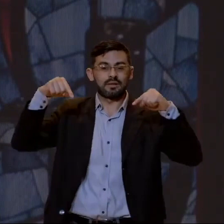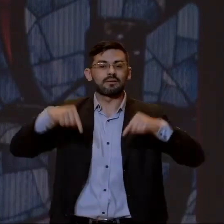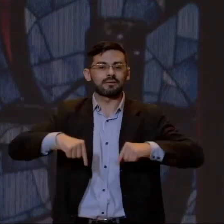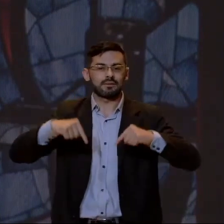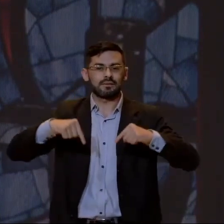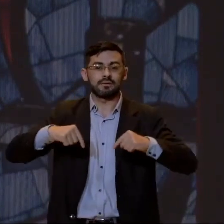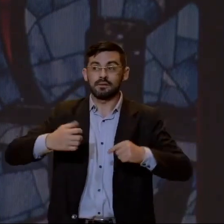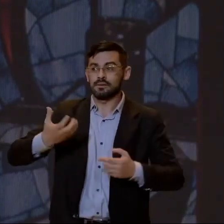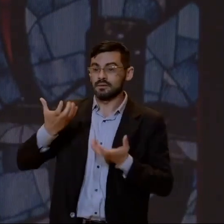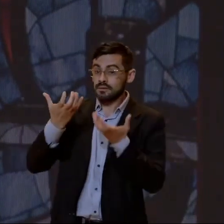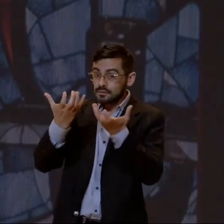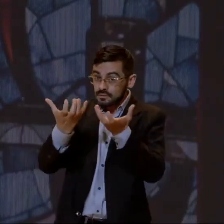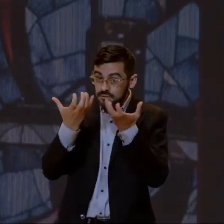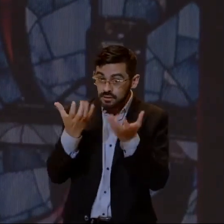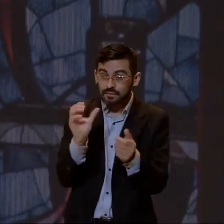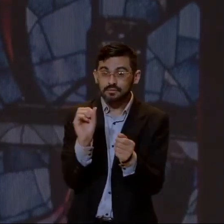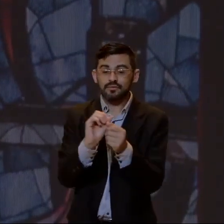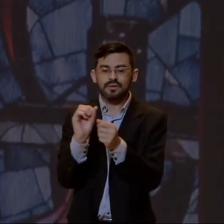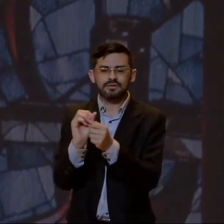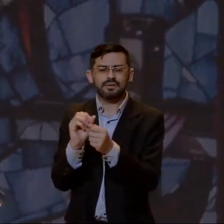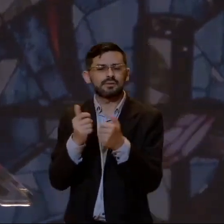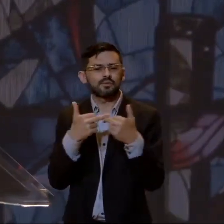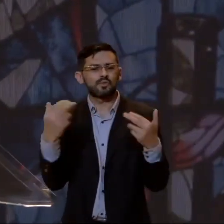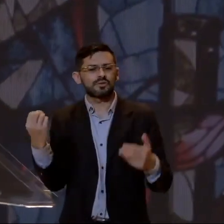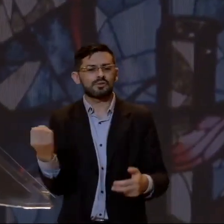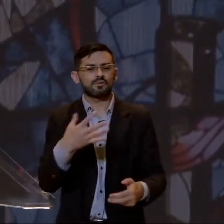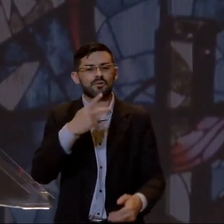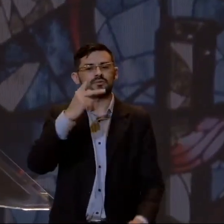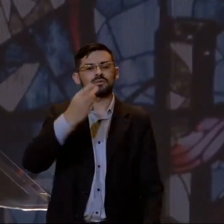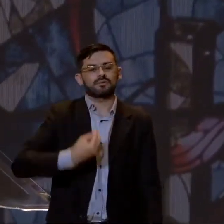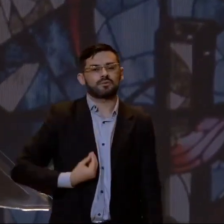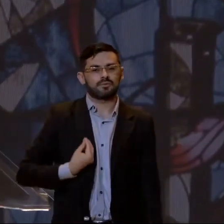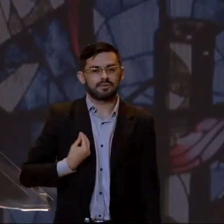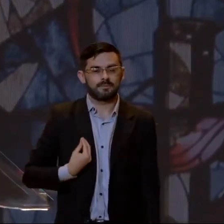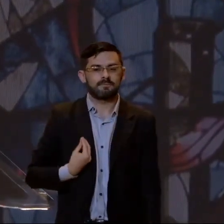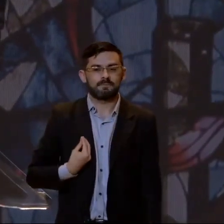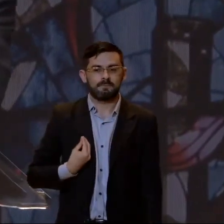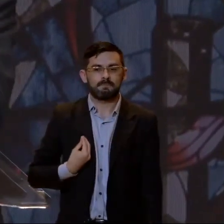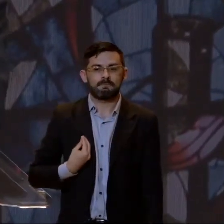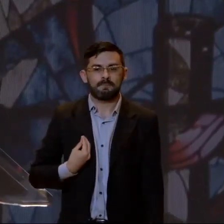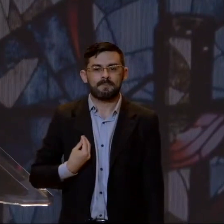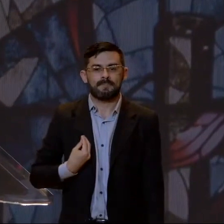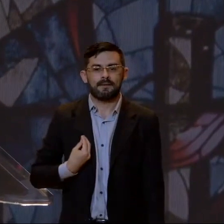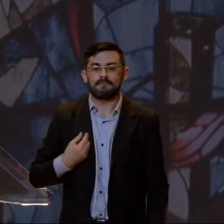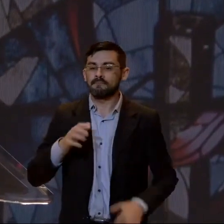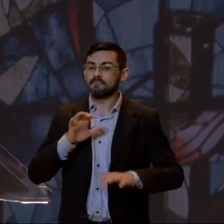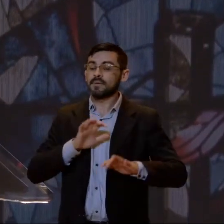Ele está querendo fazer algo novo na sua vida,